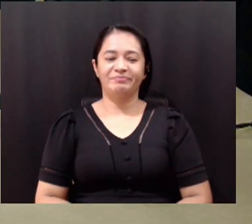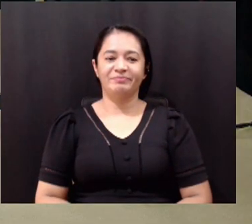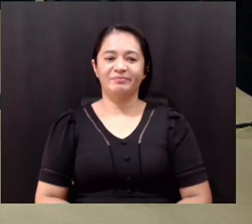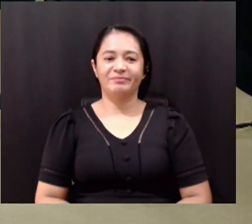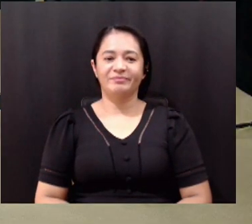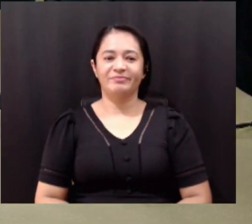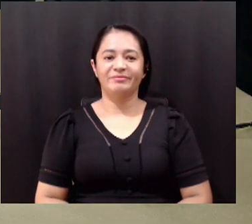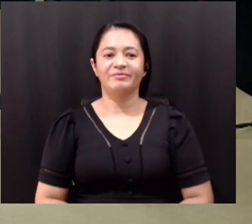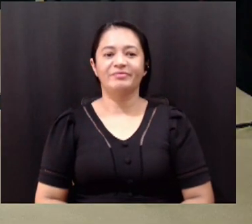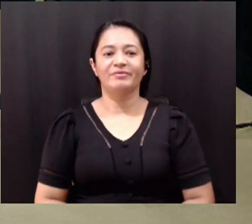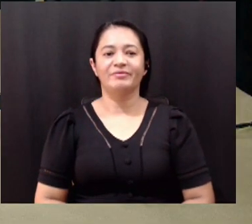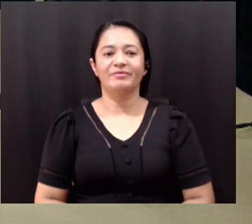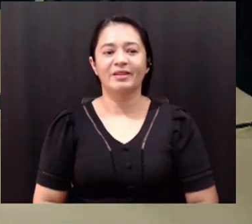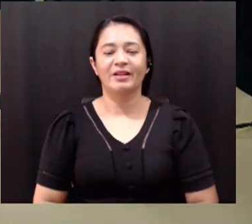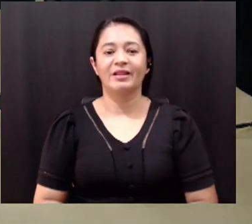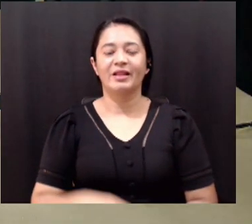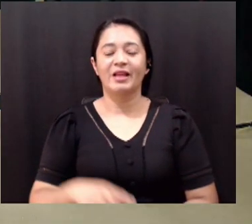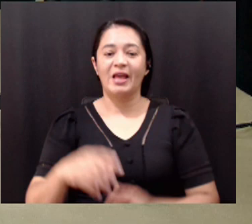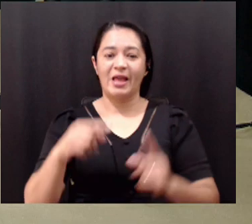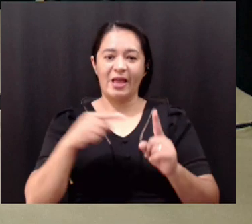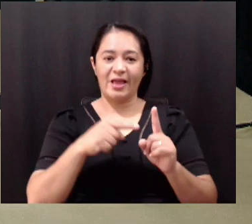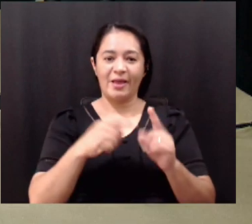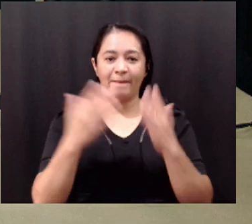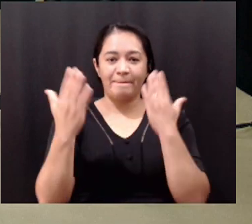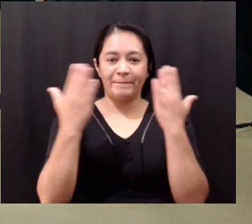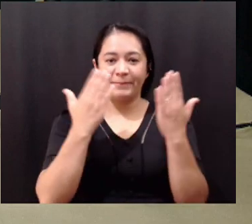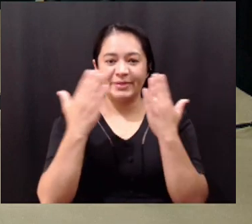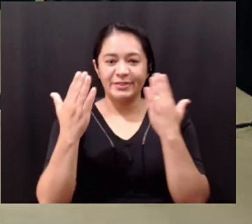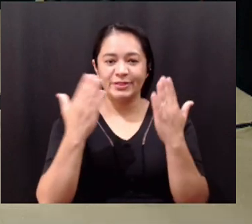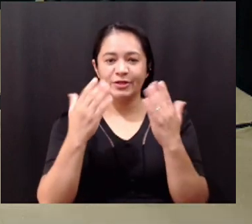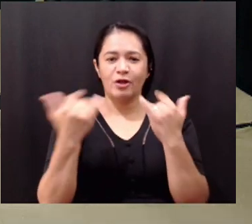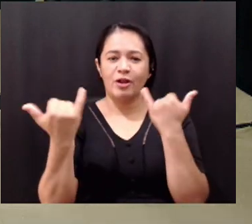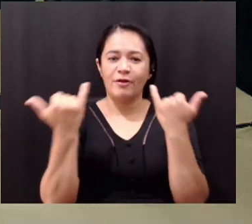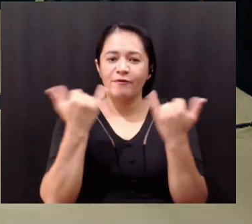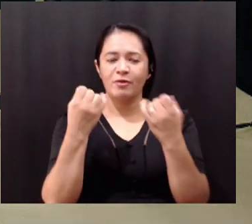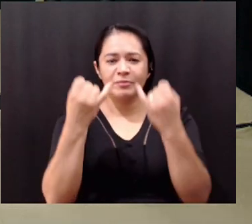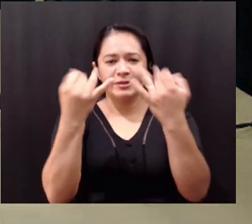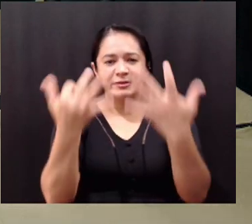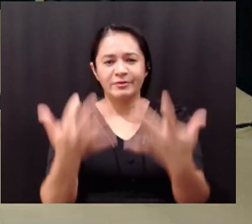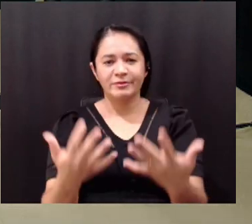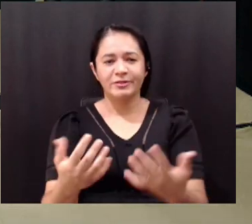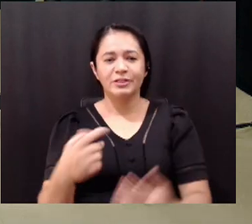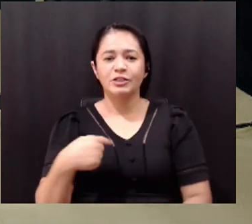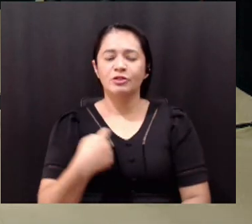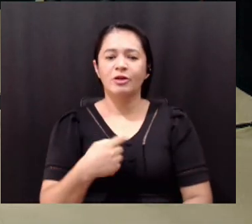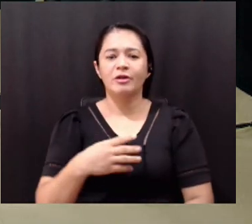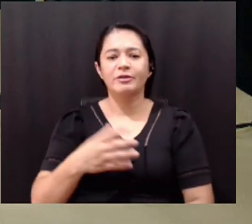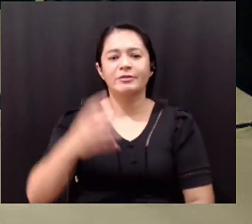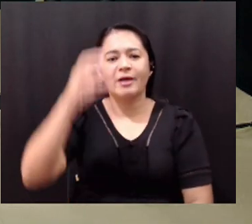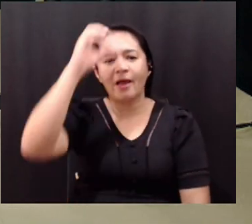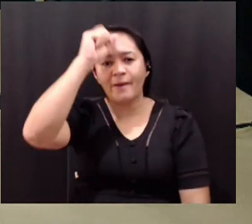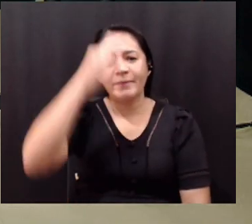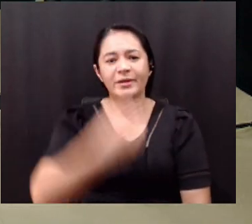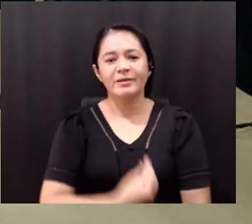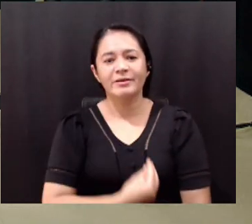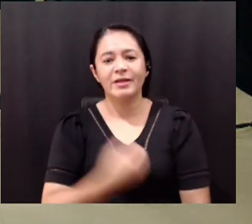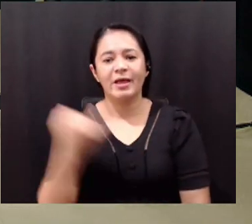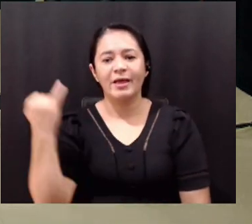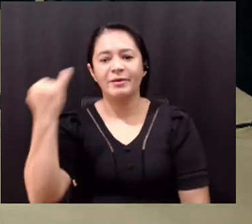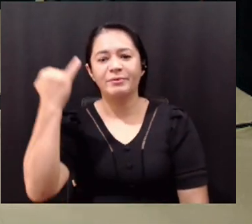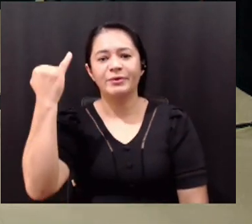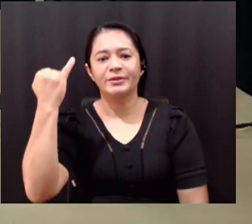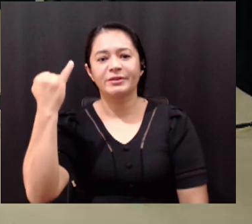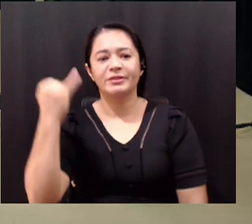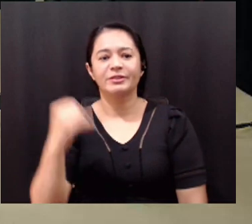nossa psicóloga, trazendo informações relevantes para a gente levar para a vida, né? Isso é muito importante. Nós falamos,